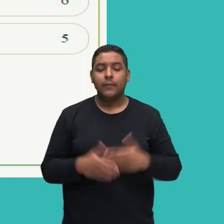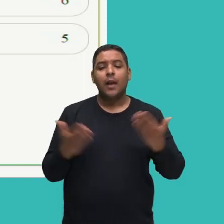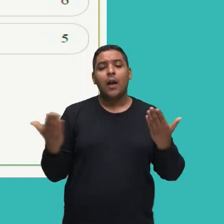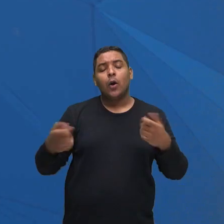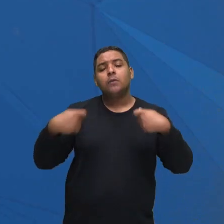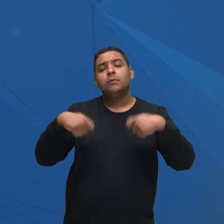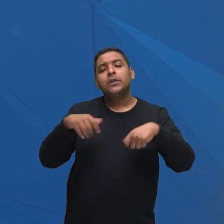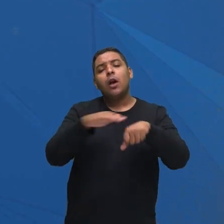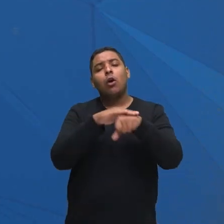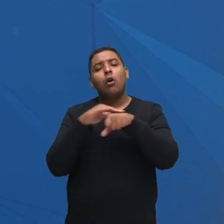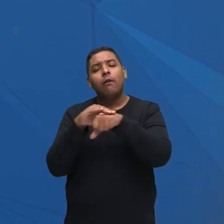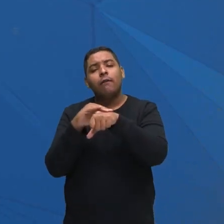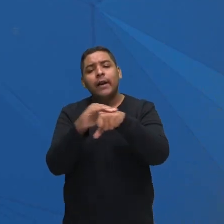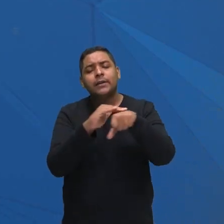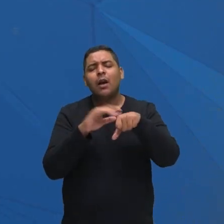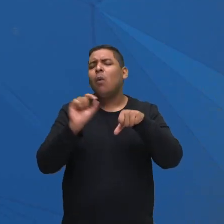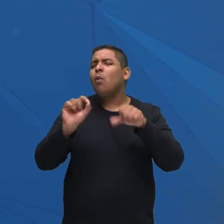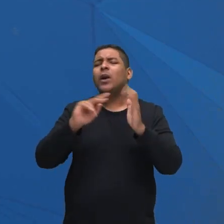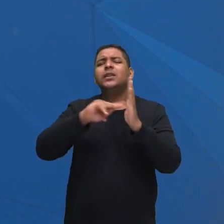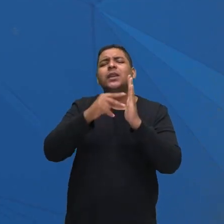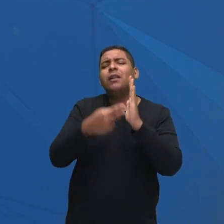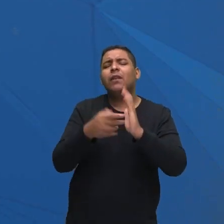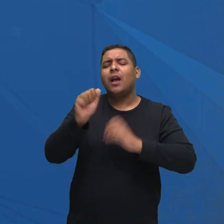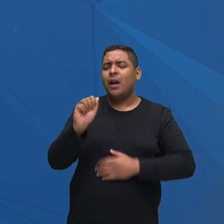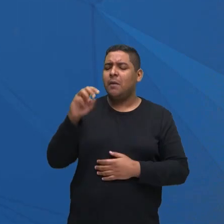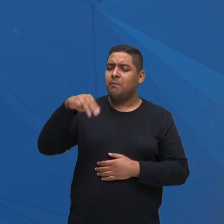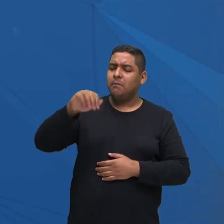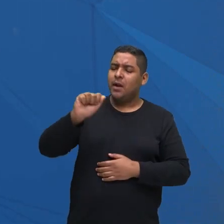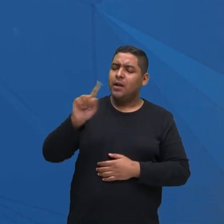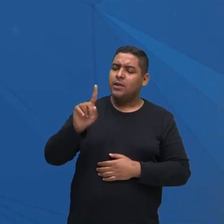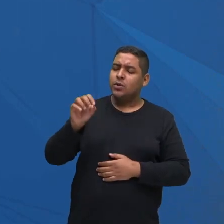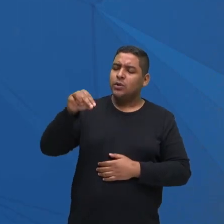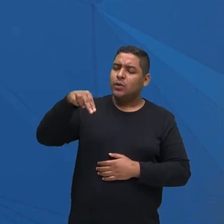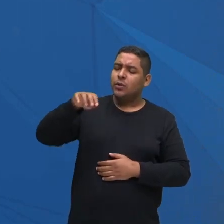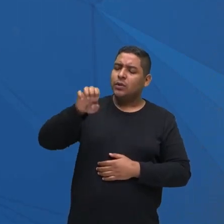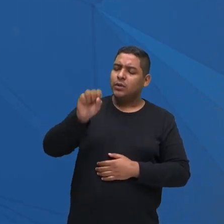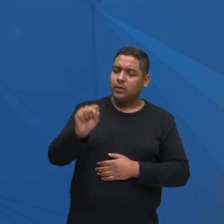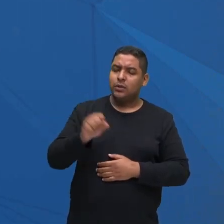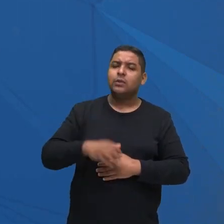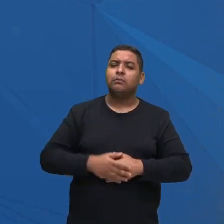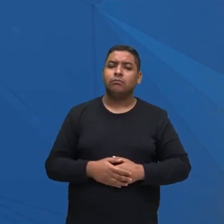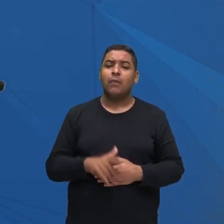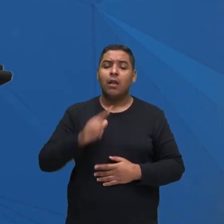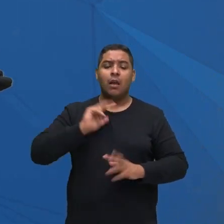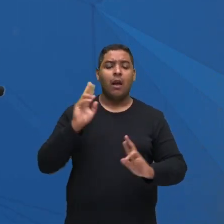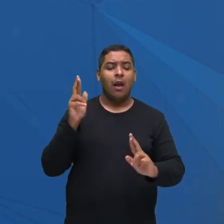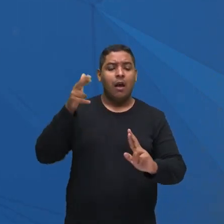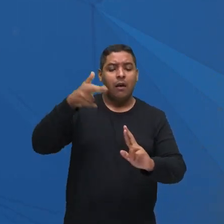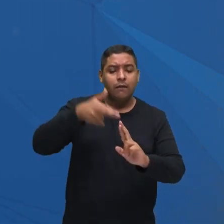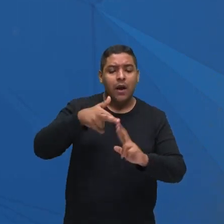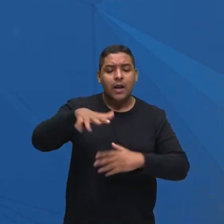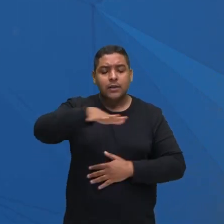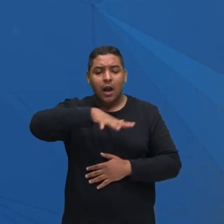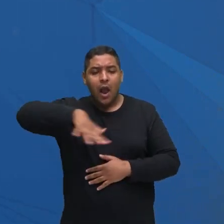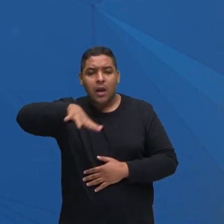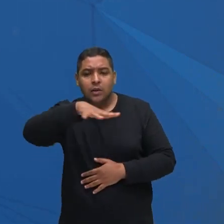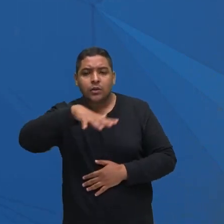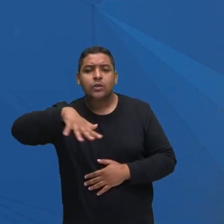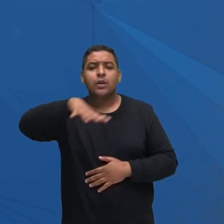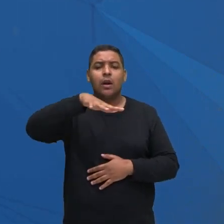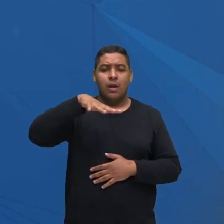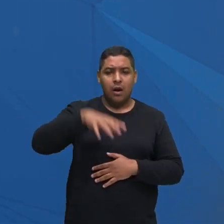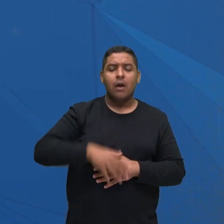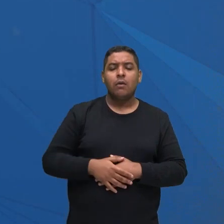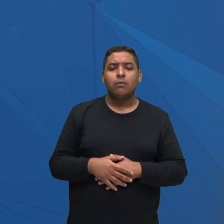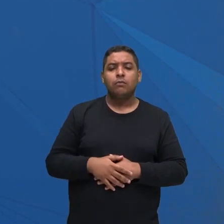conversar um pouquinho o que é esse amazonês, né? O amazonês, ele faz referência, né, aqui à região, ao Amazonas, ele está